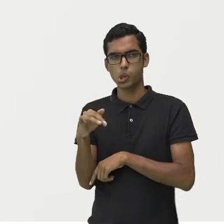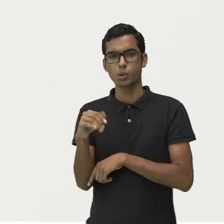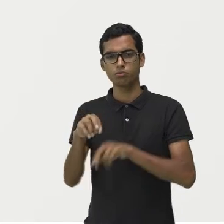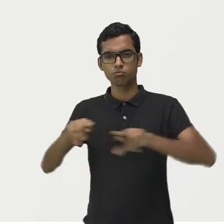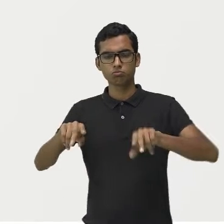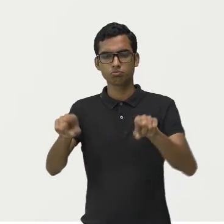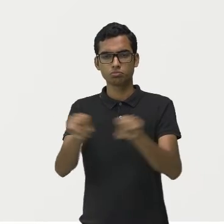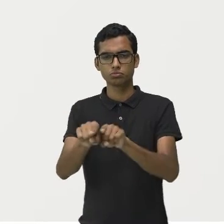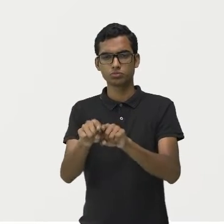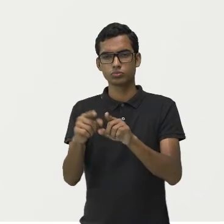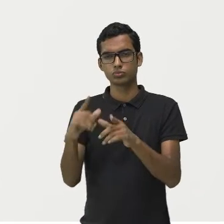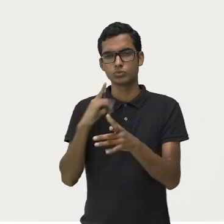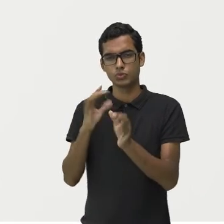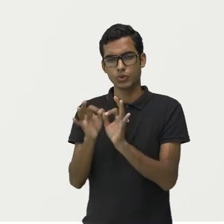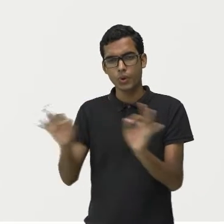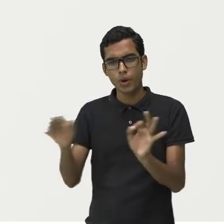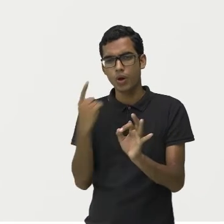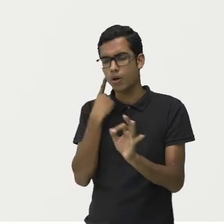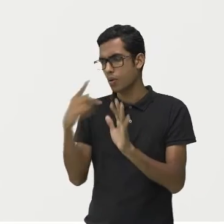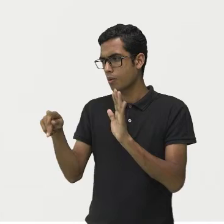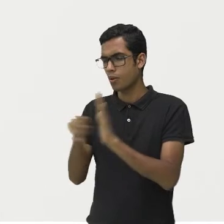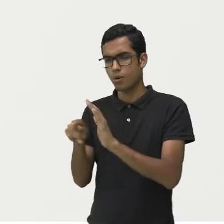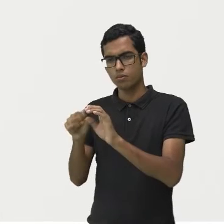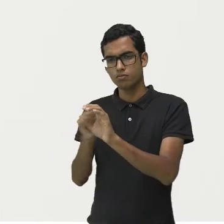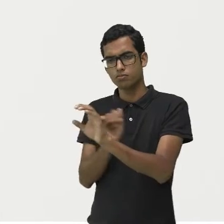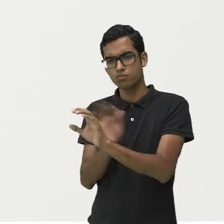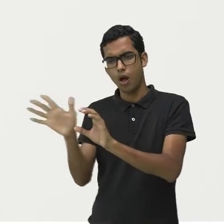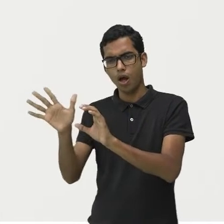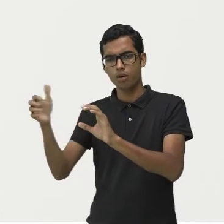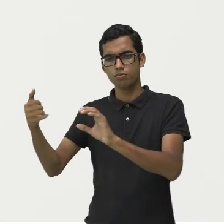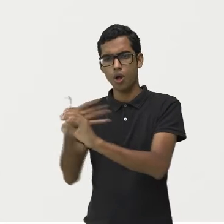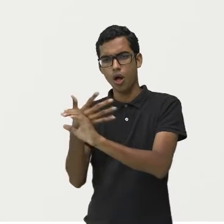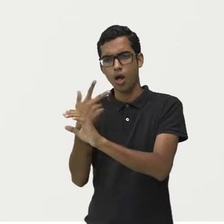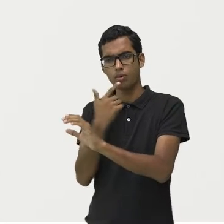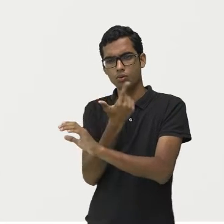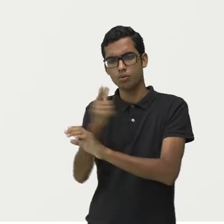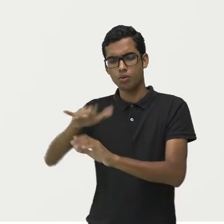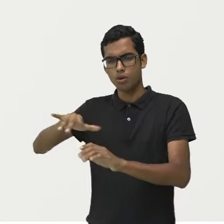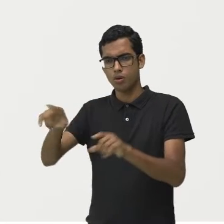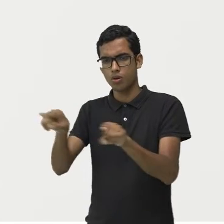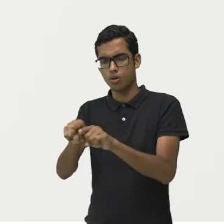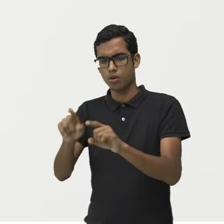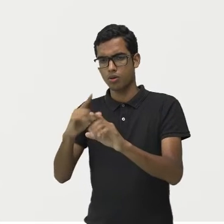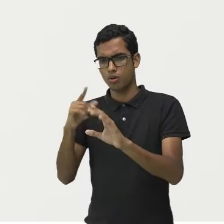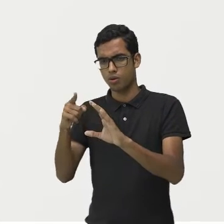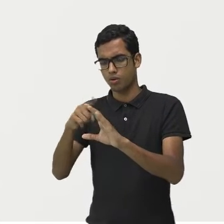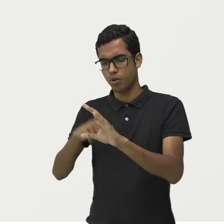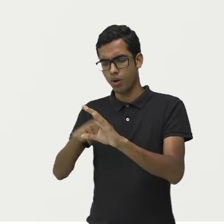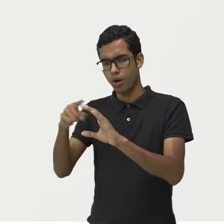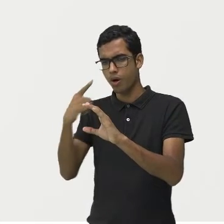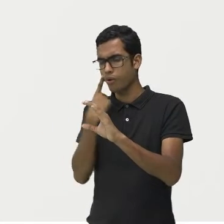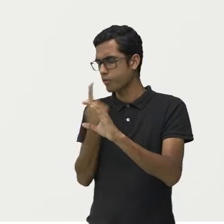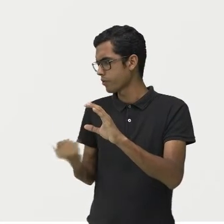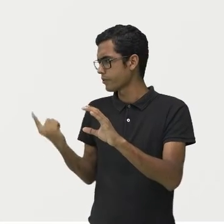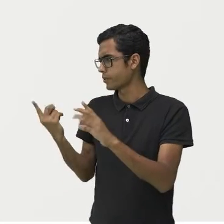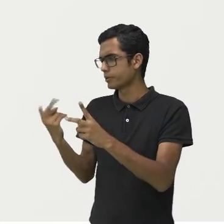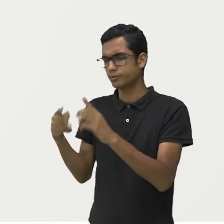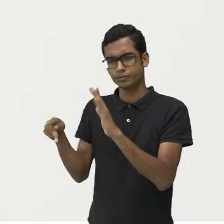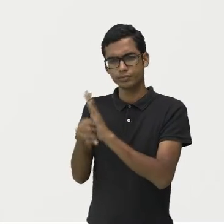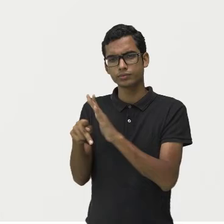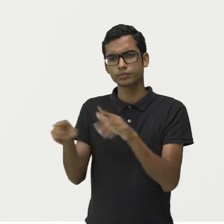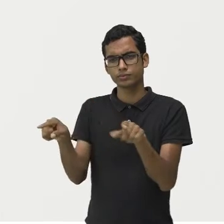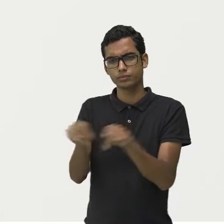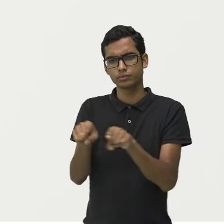divergem, mas os prolongamentos desses raios aqui, ó, para o outro lado do espelho, veja que há um